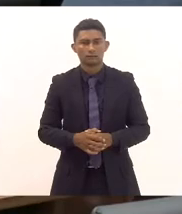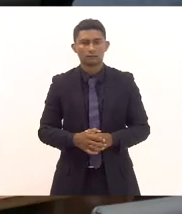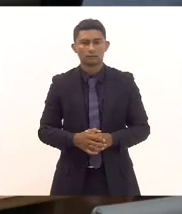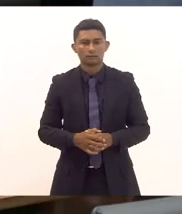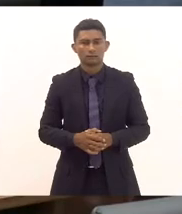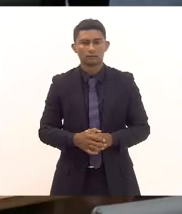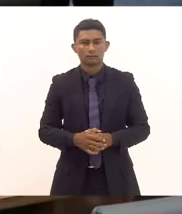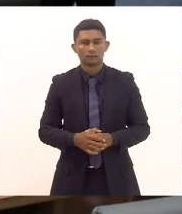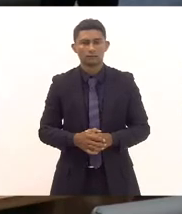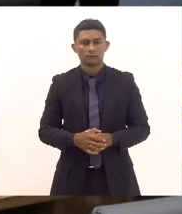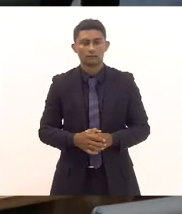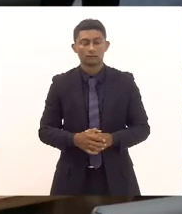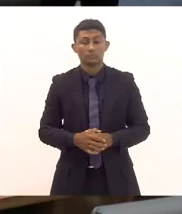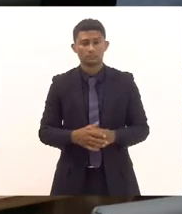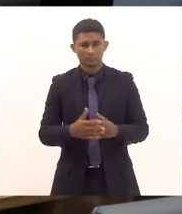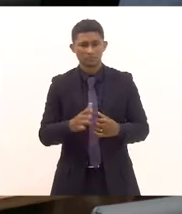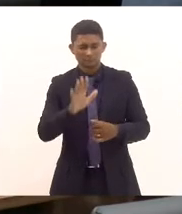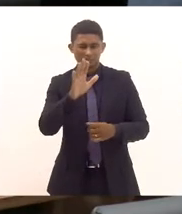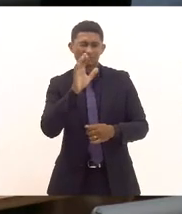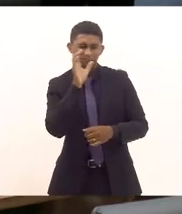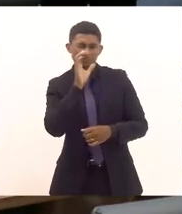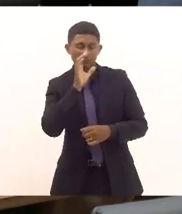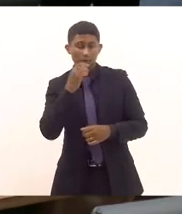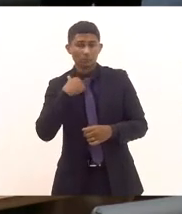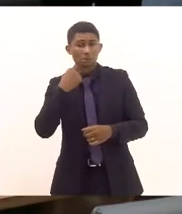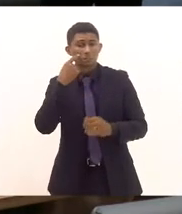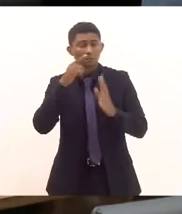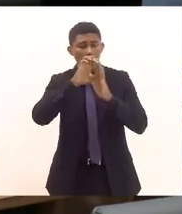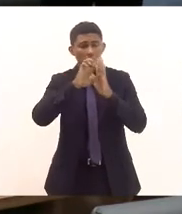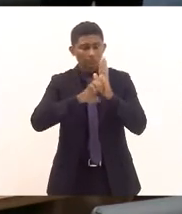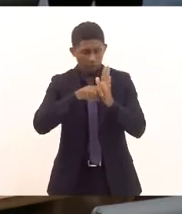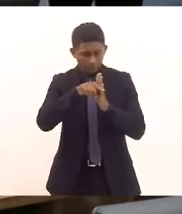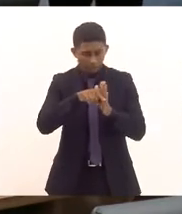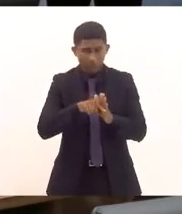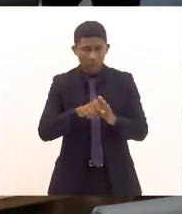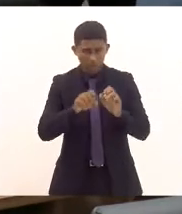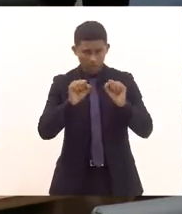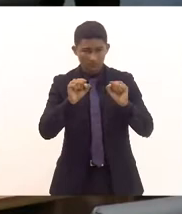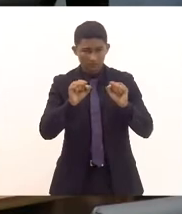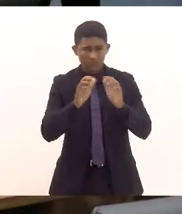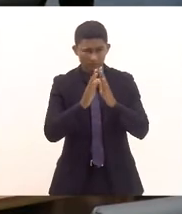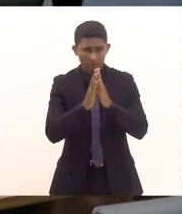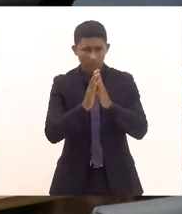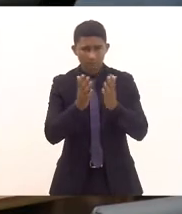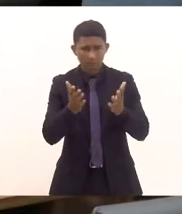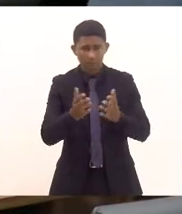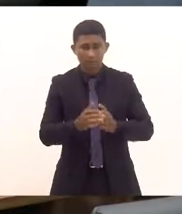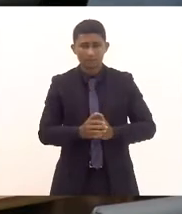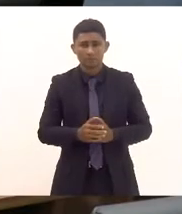o presente um segundo para análise das emendas por gentileza